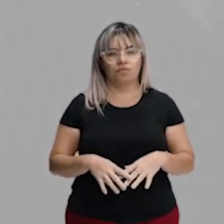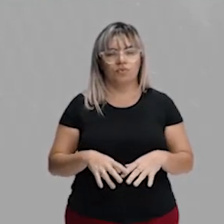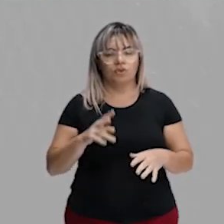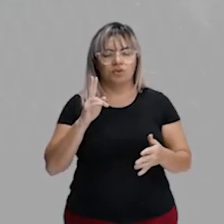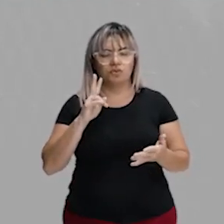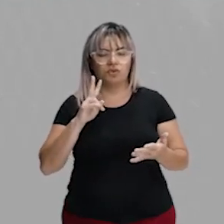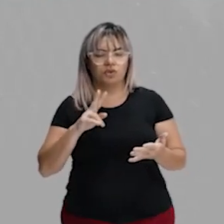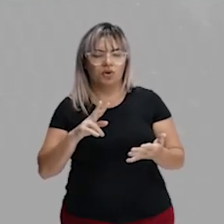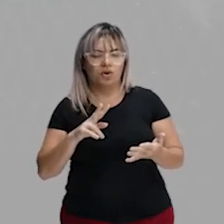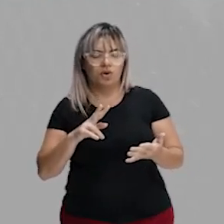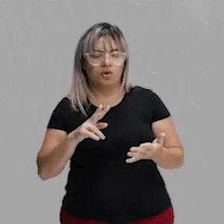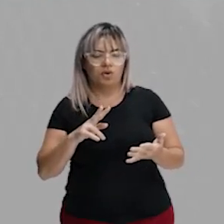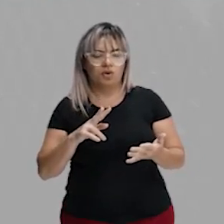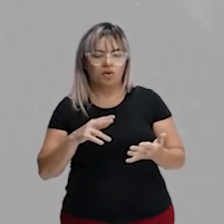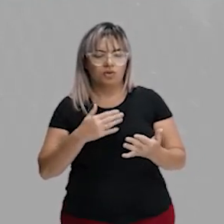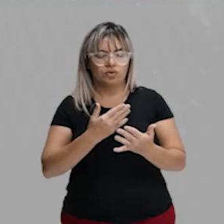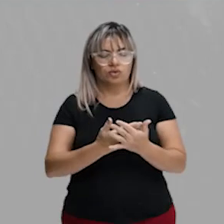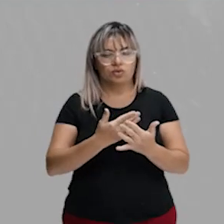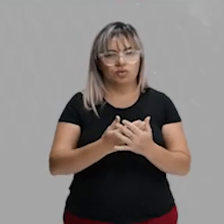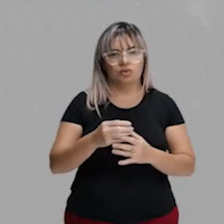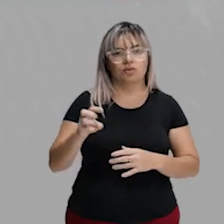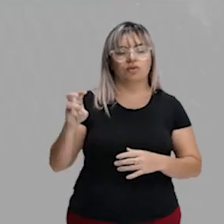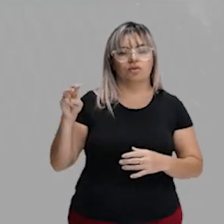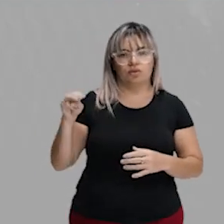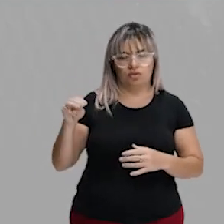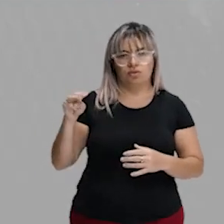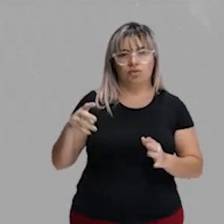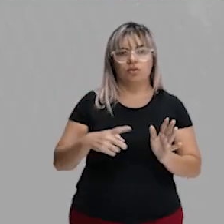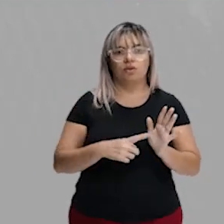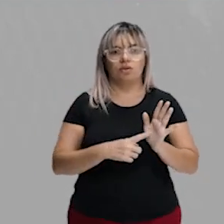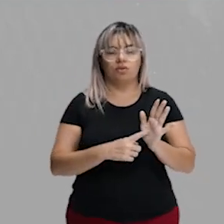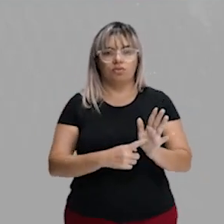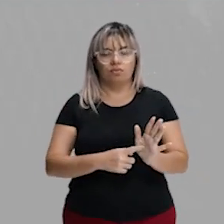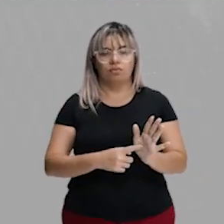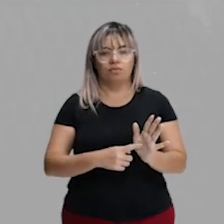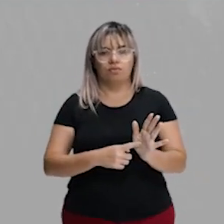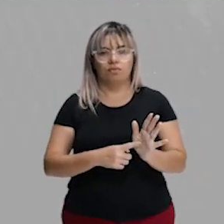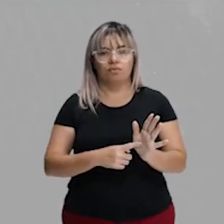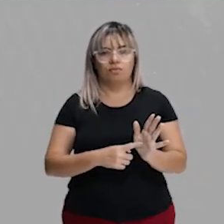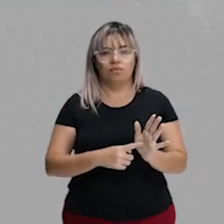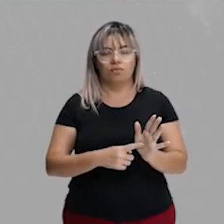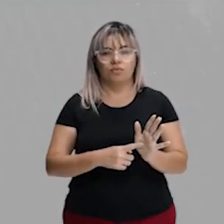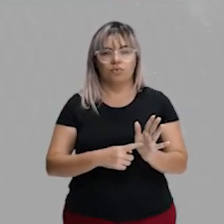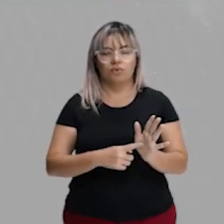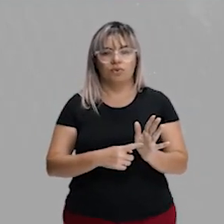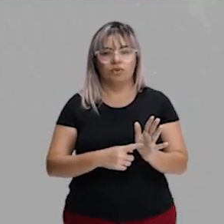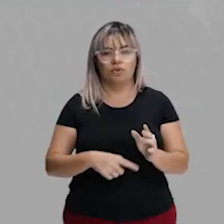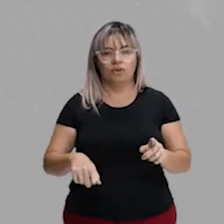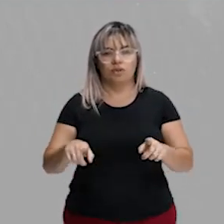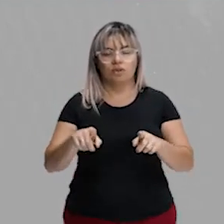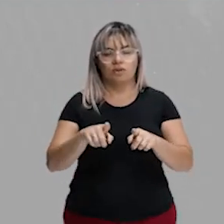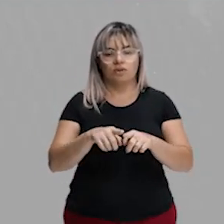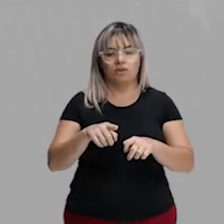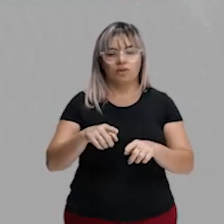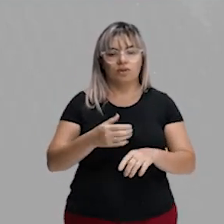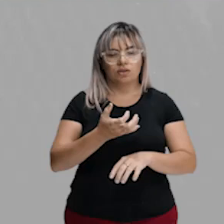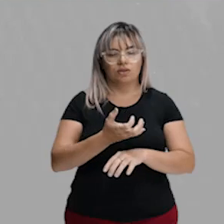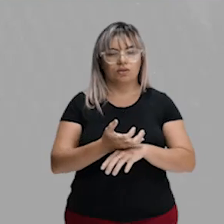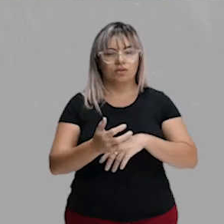na matemática, né? E dentro de outros assuntos de física. Então nós podemos representar isso em forma aí